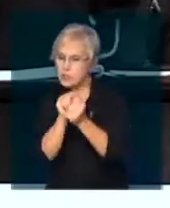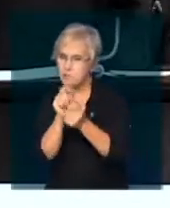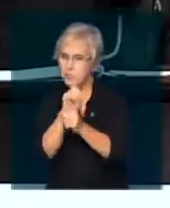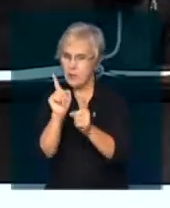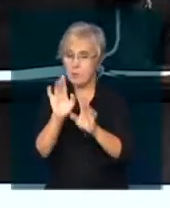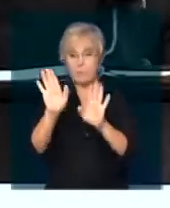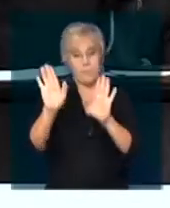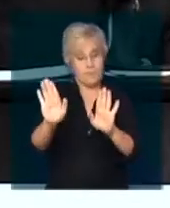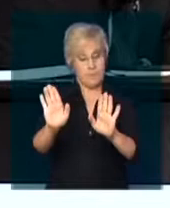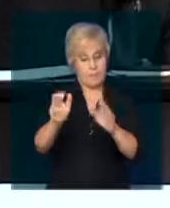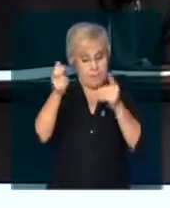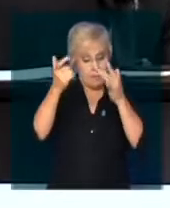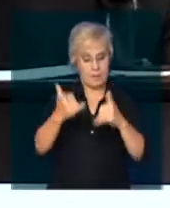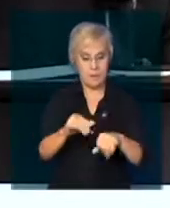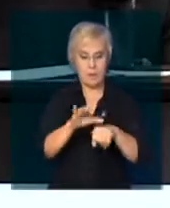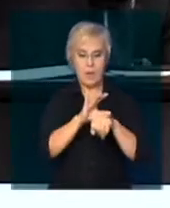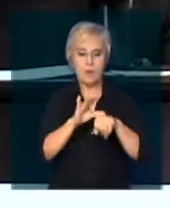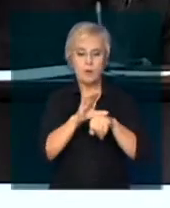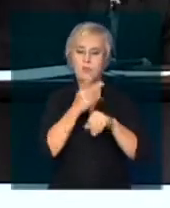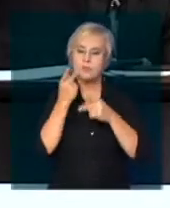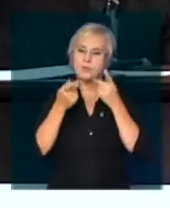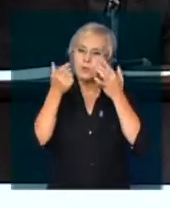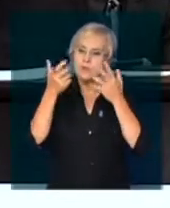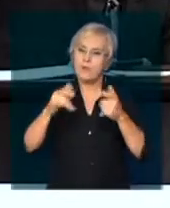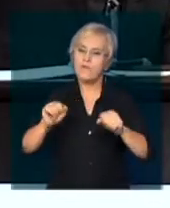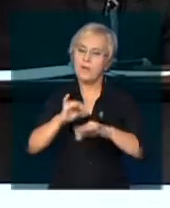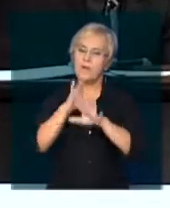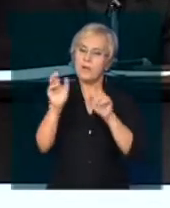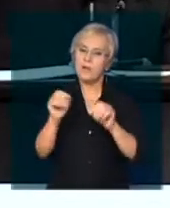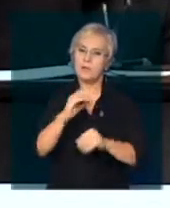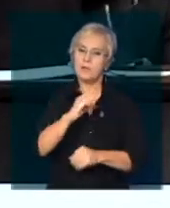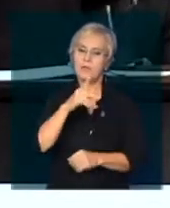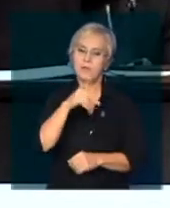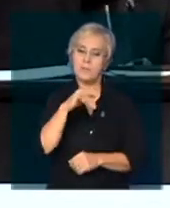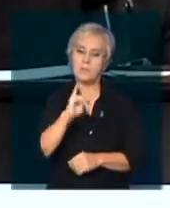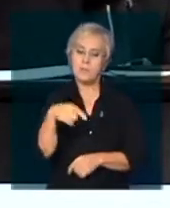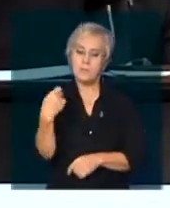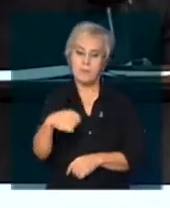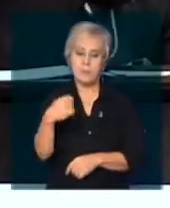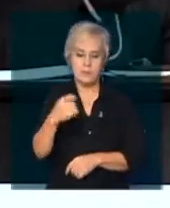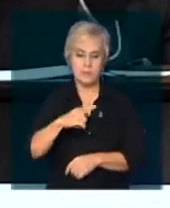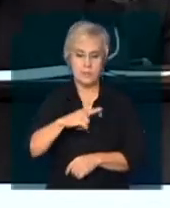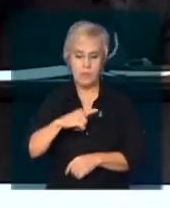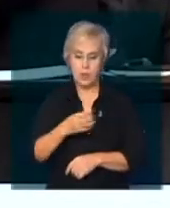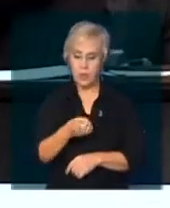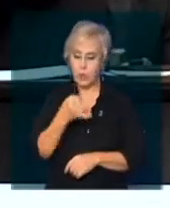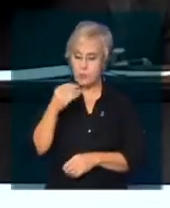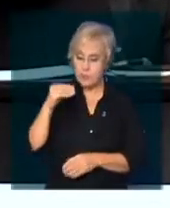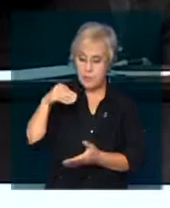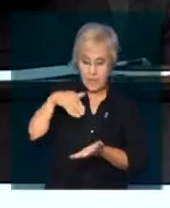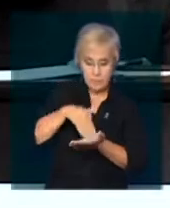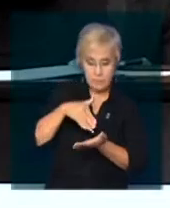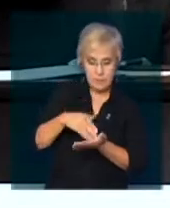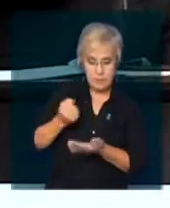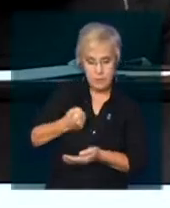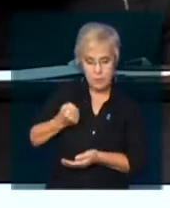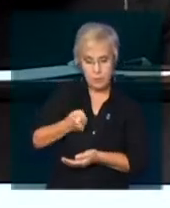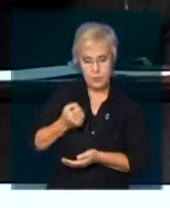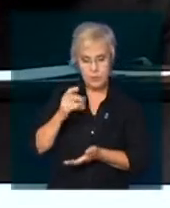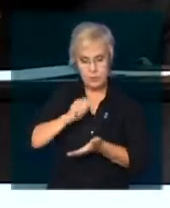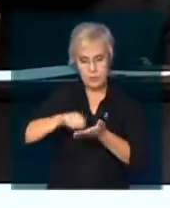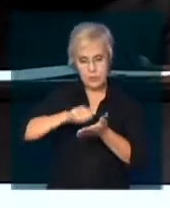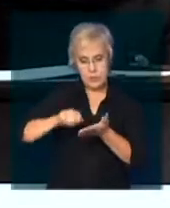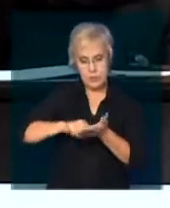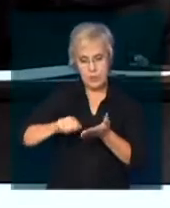ela diz claramente que, para se ter uma CPI, ela tem que se dar com o número mínimo de assinaturas de CPI, um direito